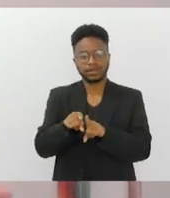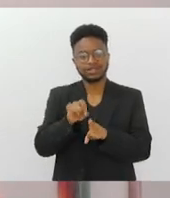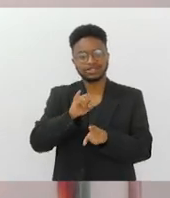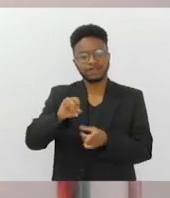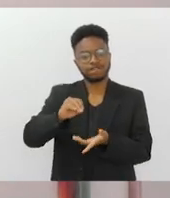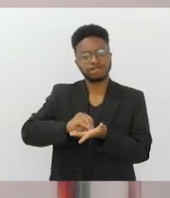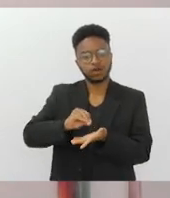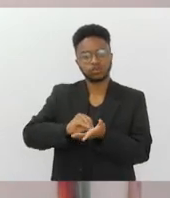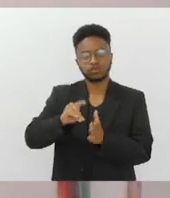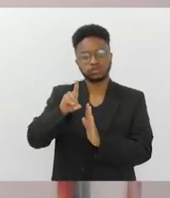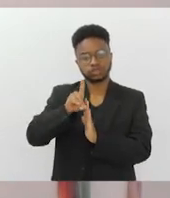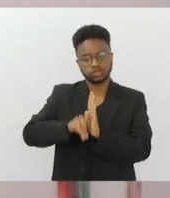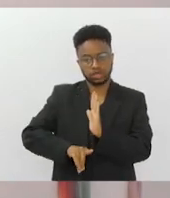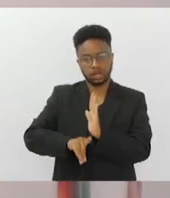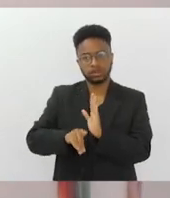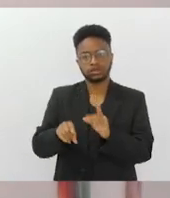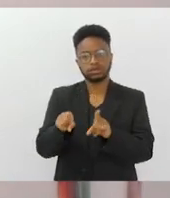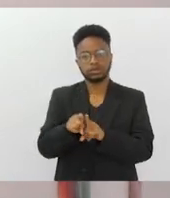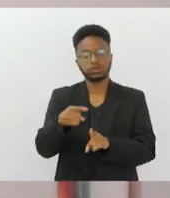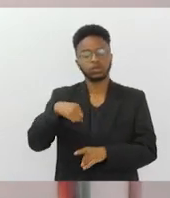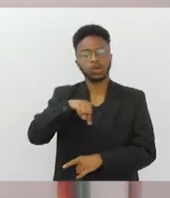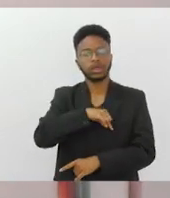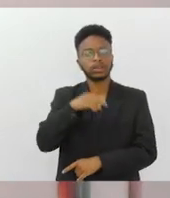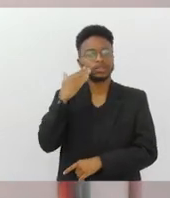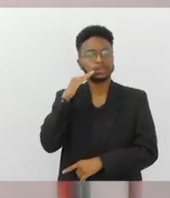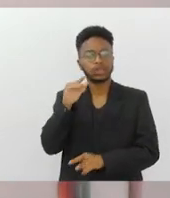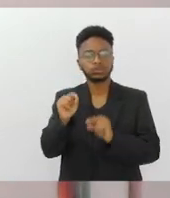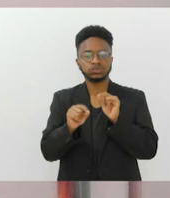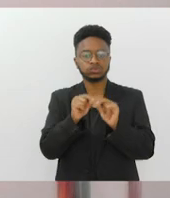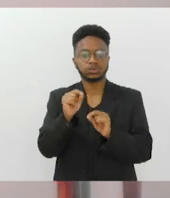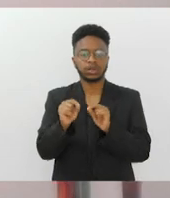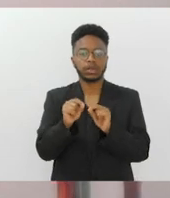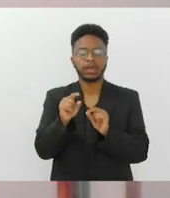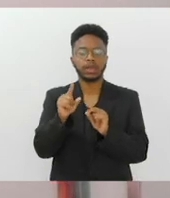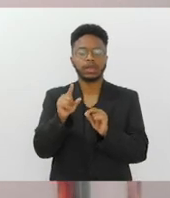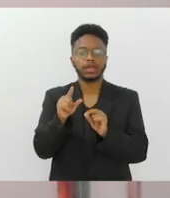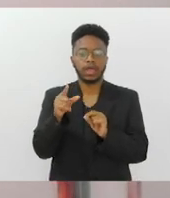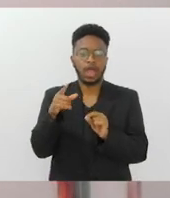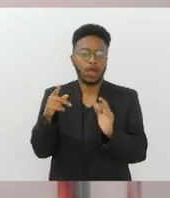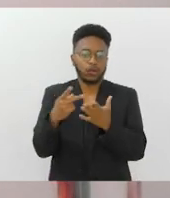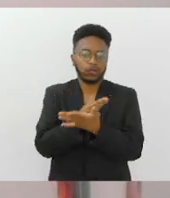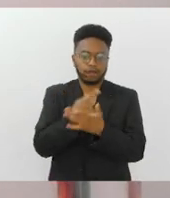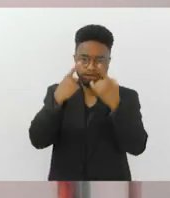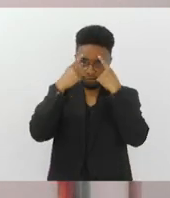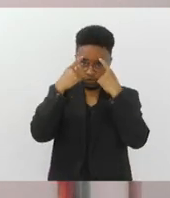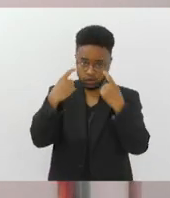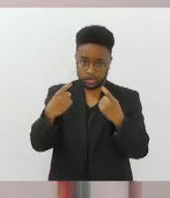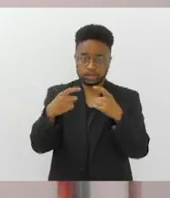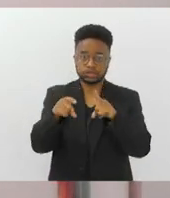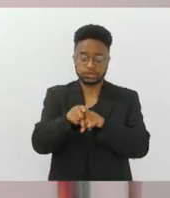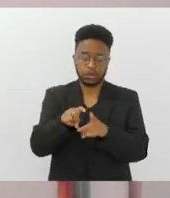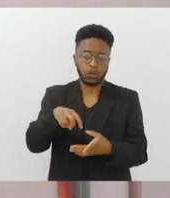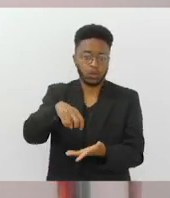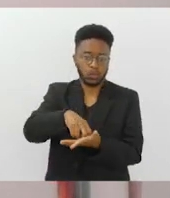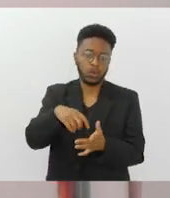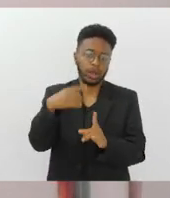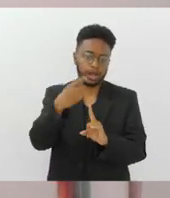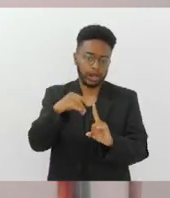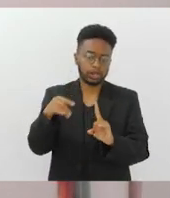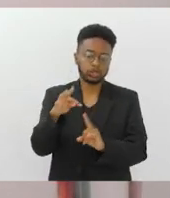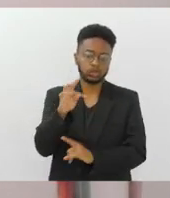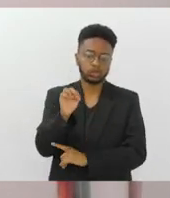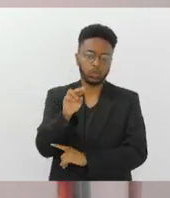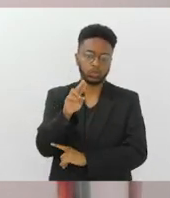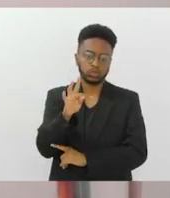uma produção, entendendo a falta desse direito como uma produção de violência e de tortura, né? Um